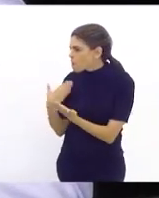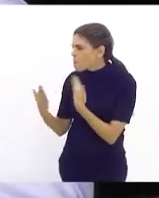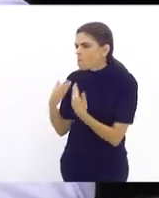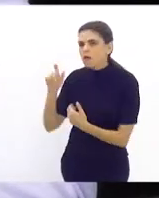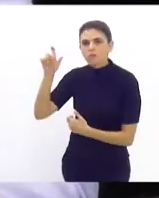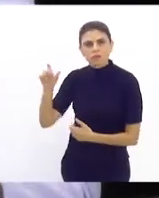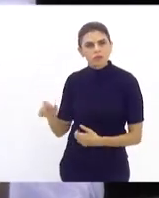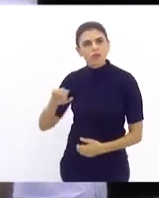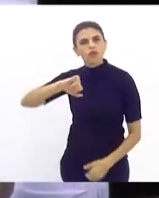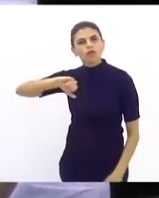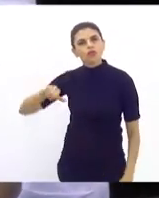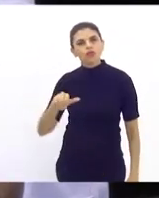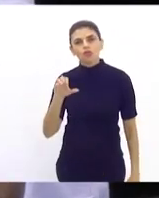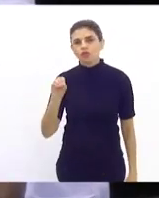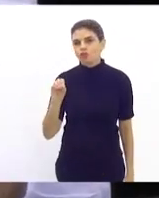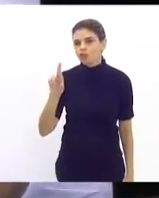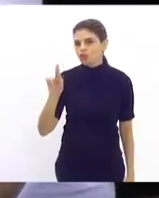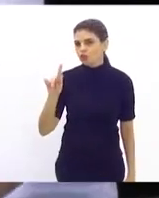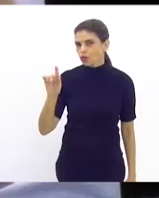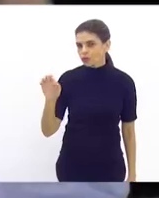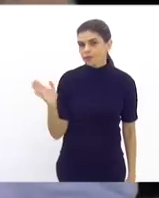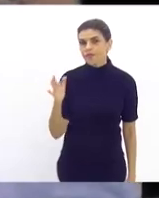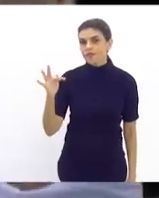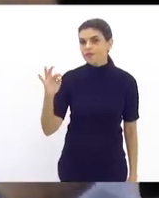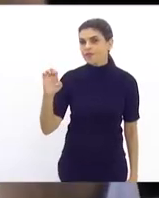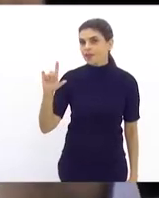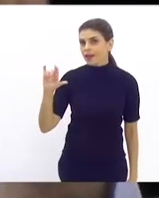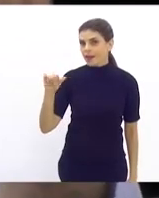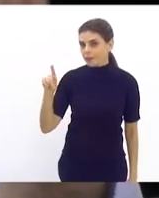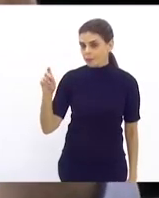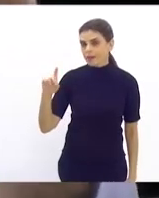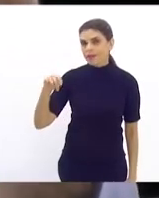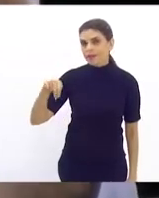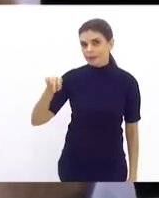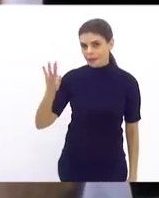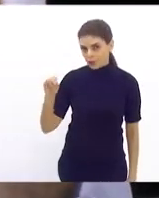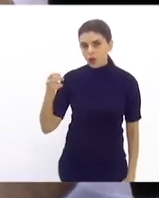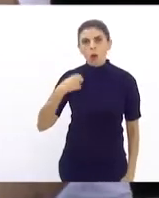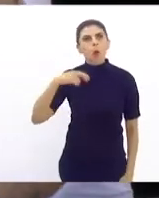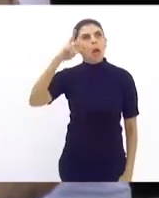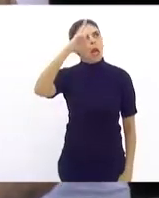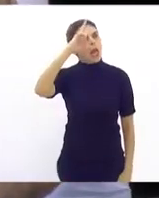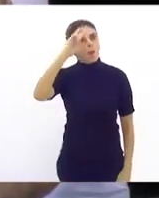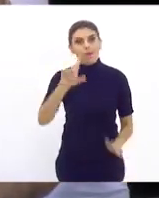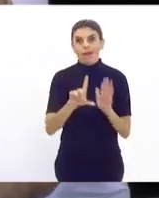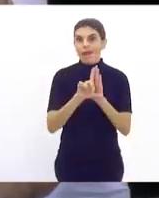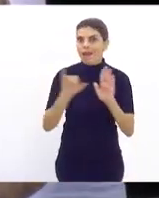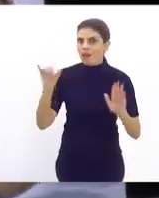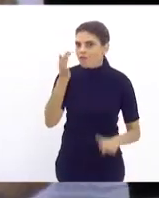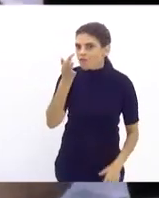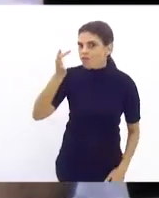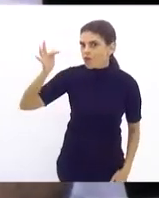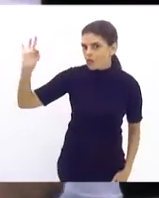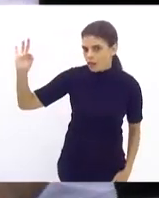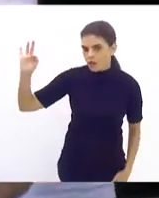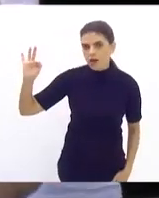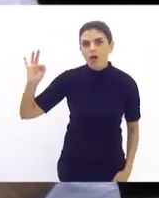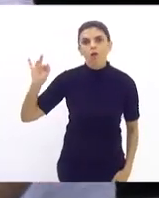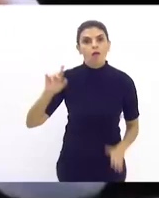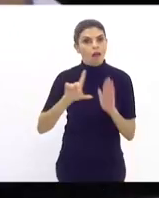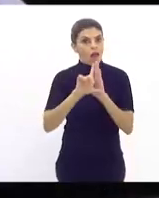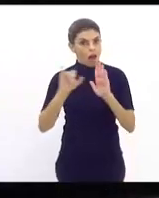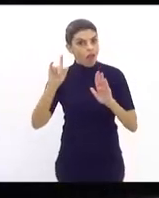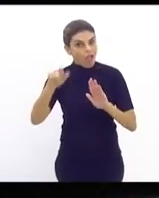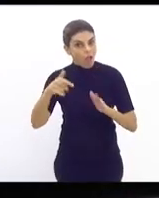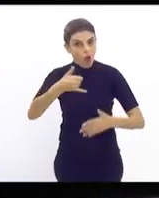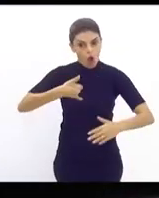Felipe Neto, me lembro da lei do óleo, lei federal do óleo, e de normas que exigem